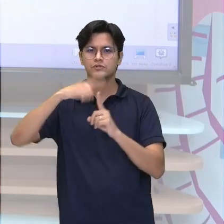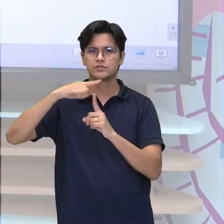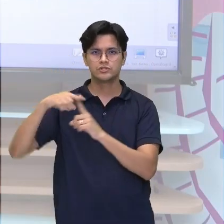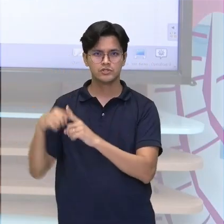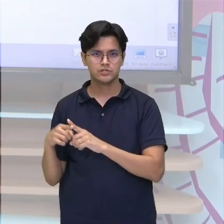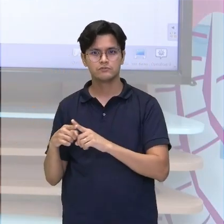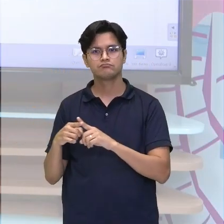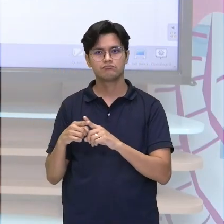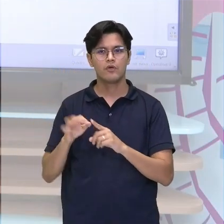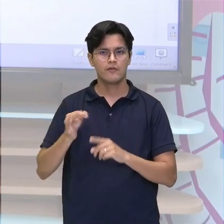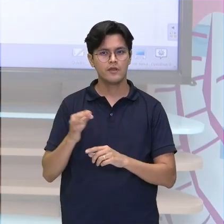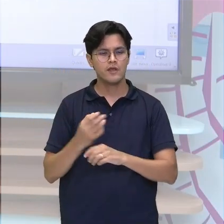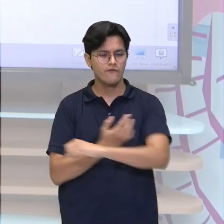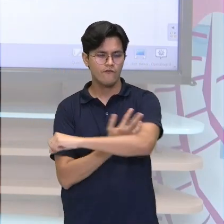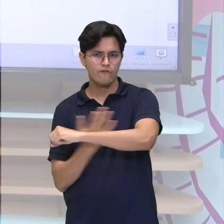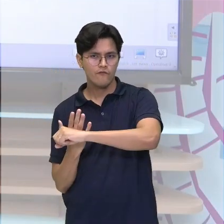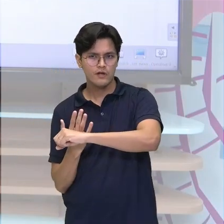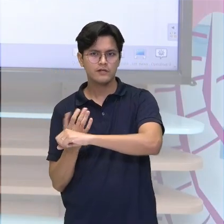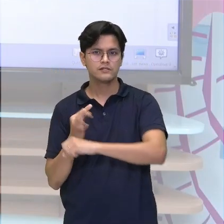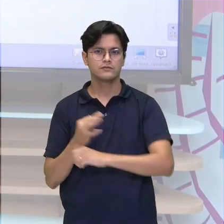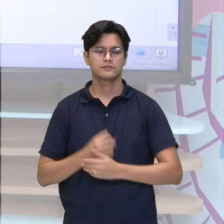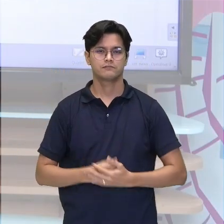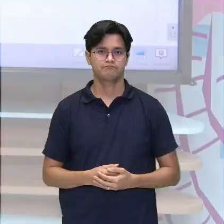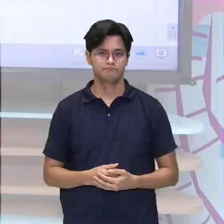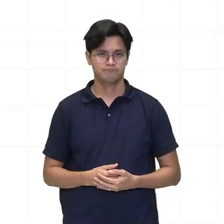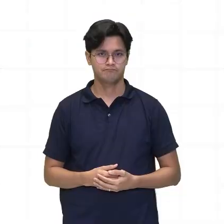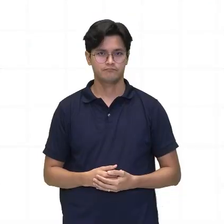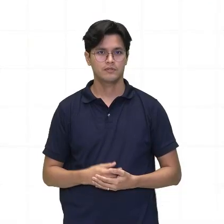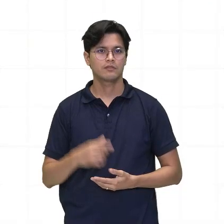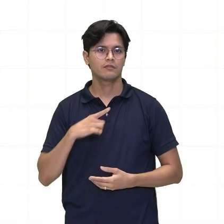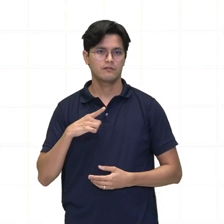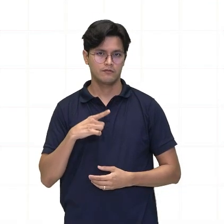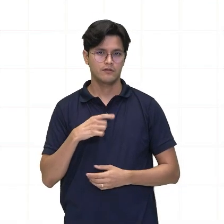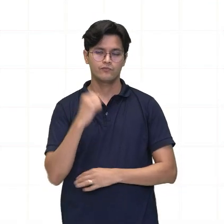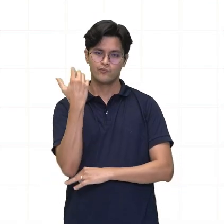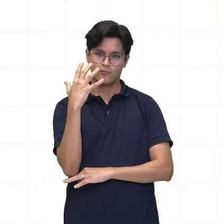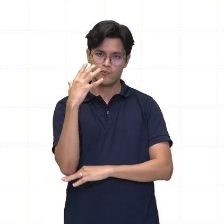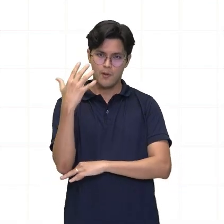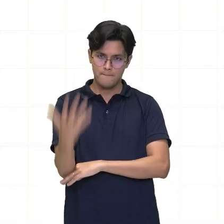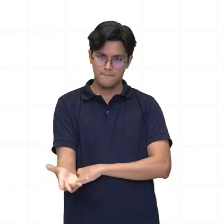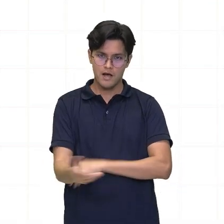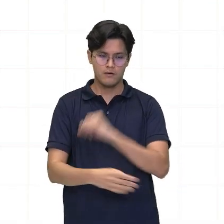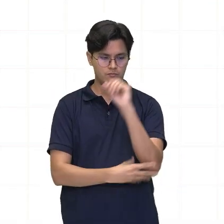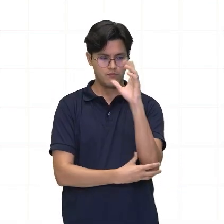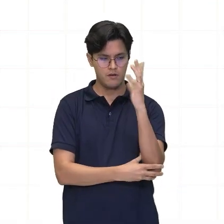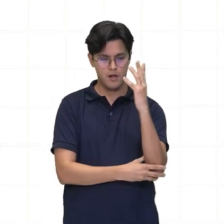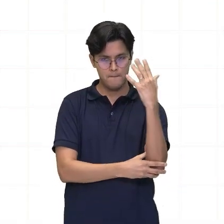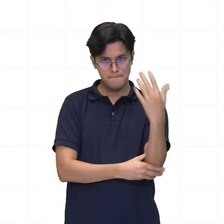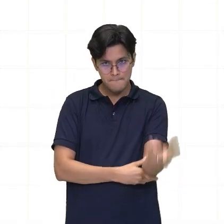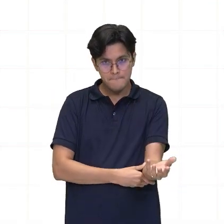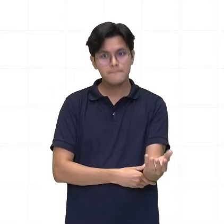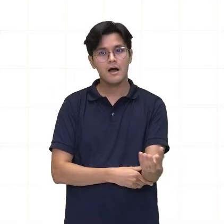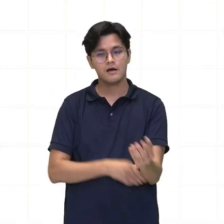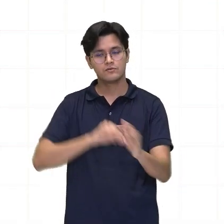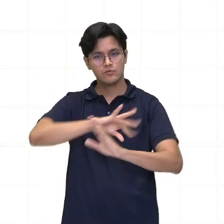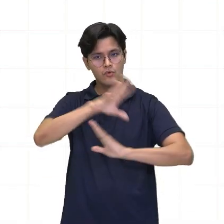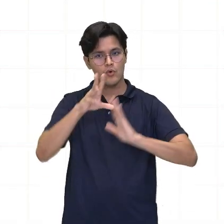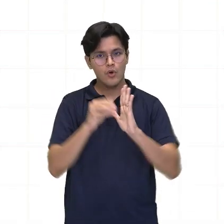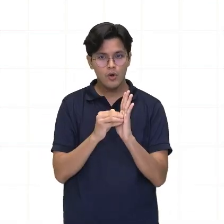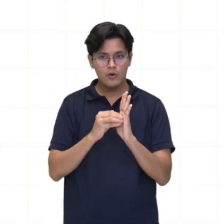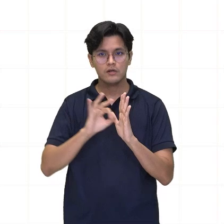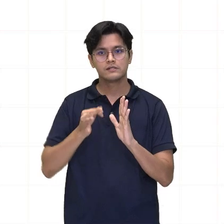sobre essa questão desses problemas ambientais, né? Nós temos o desmatamento da Amazônia. A floresta amazônica, ela está